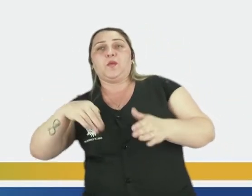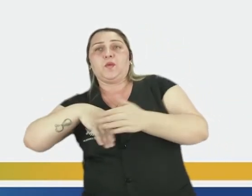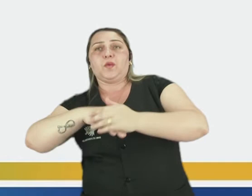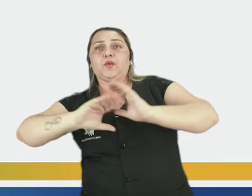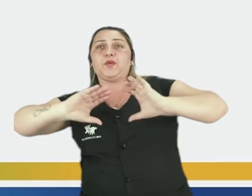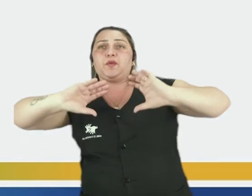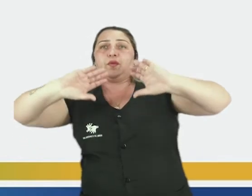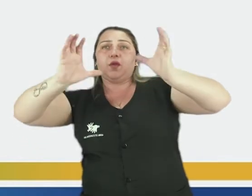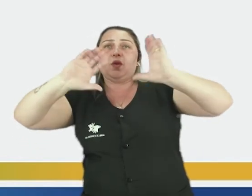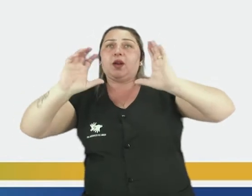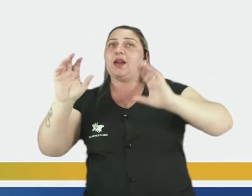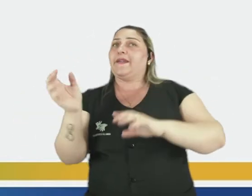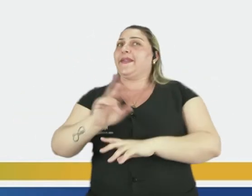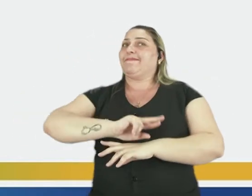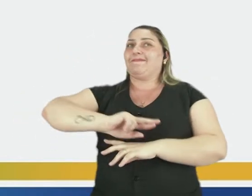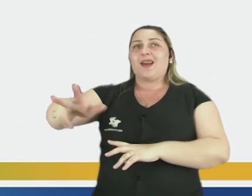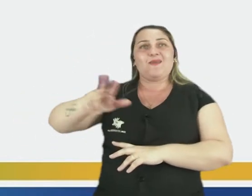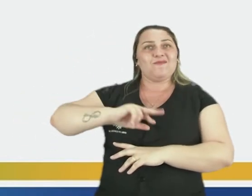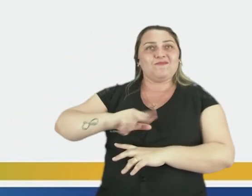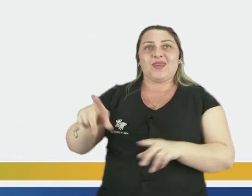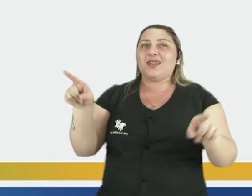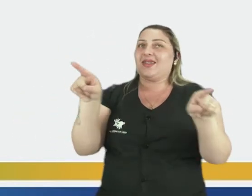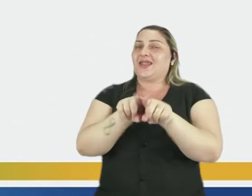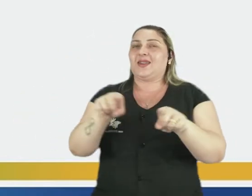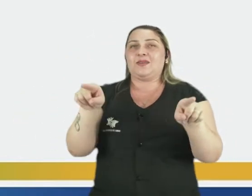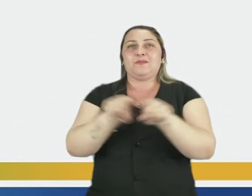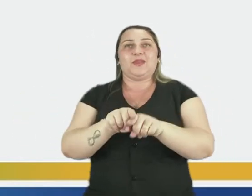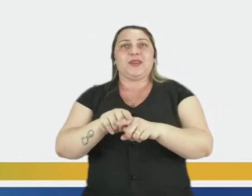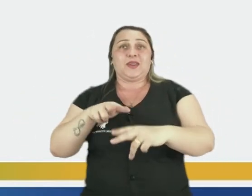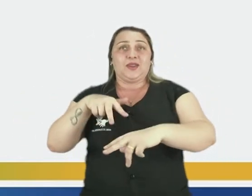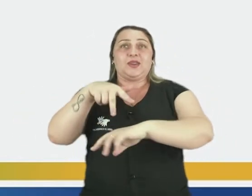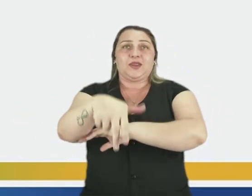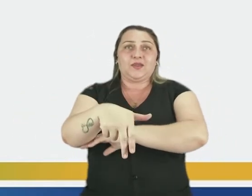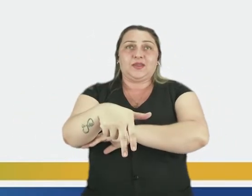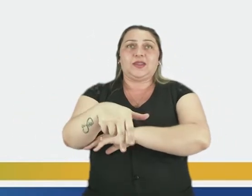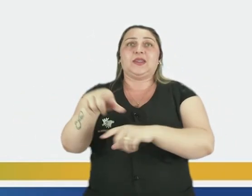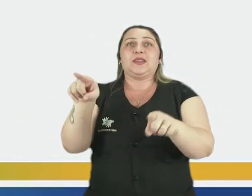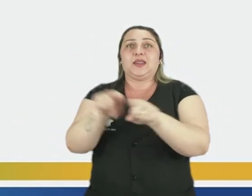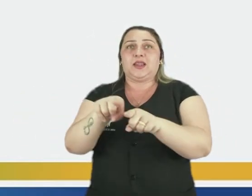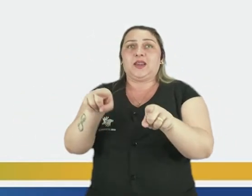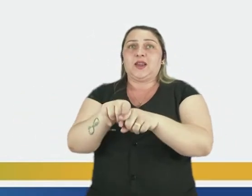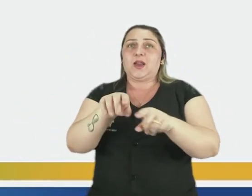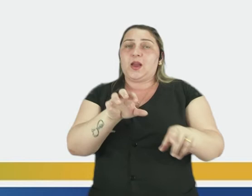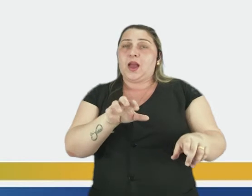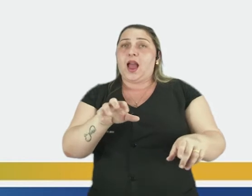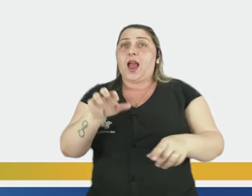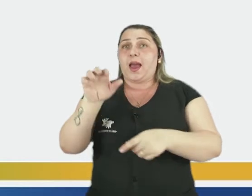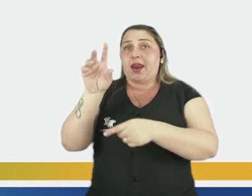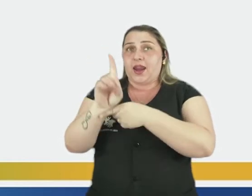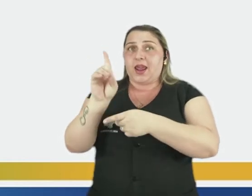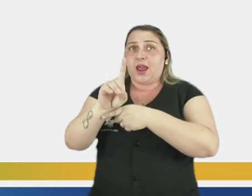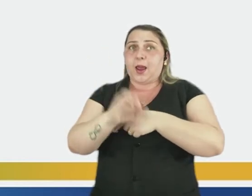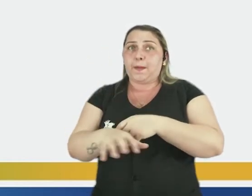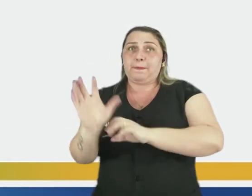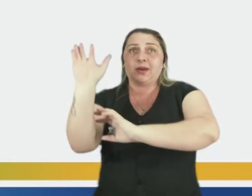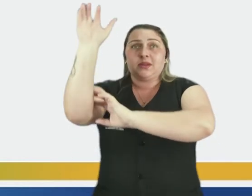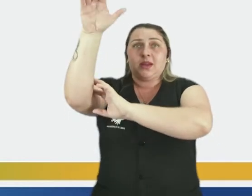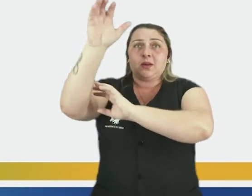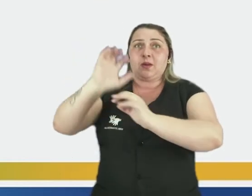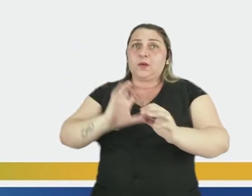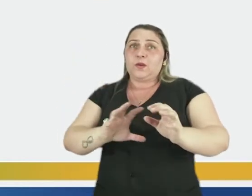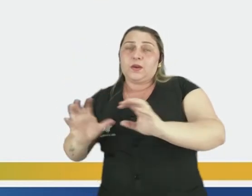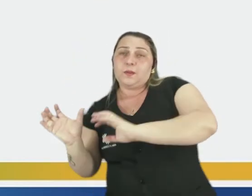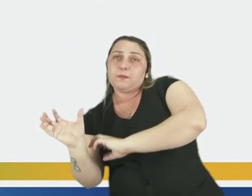gente pode ver que nenhum desses também é um esporte de invasão. Temos então a letra D, o